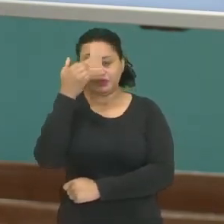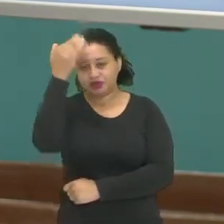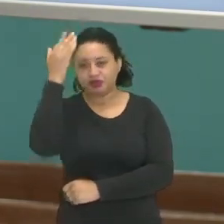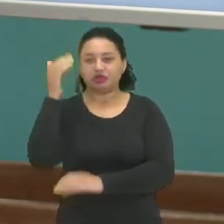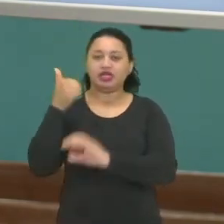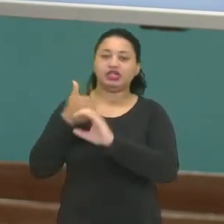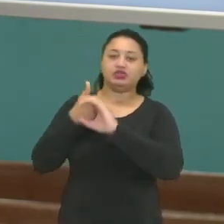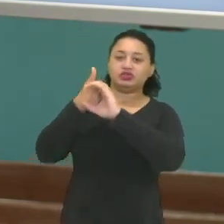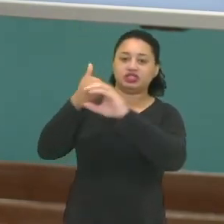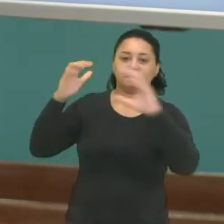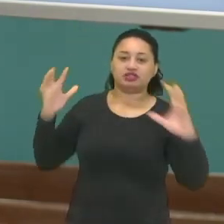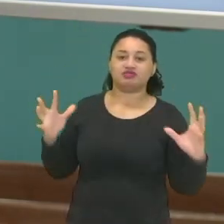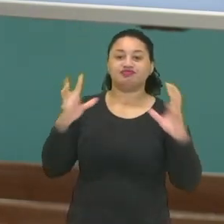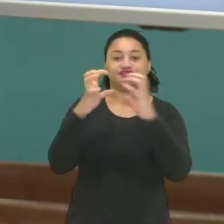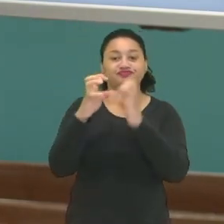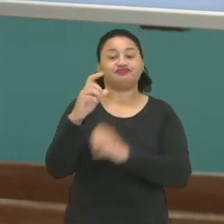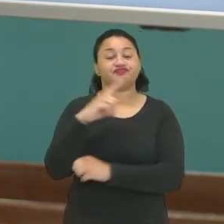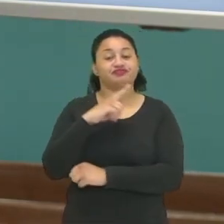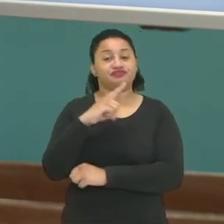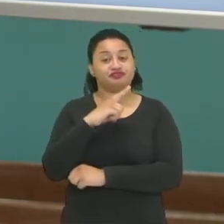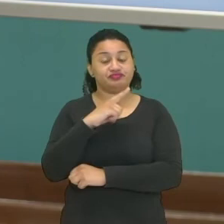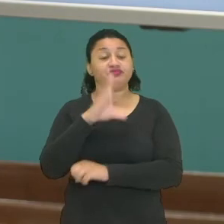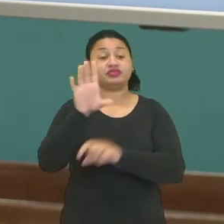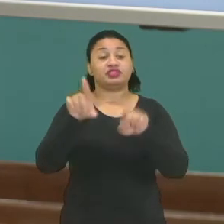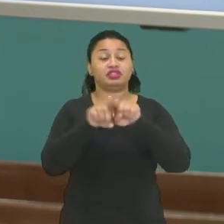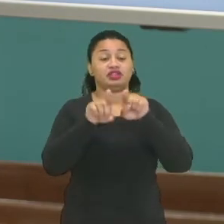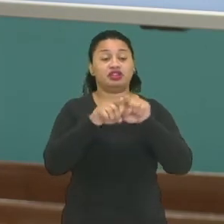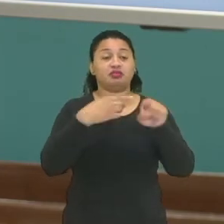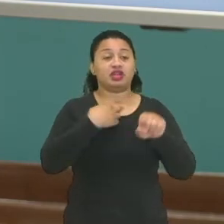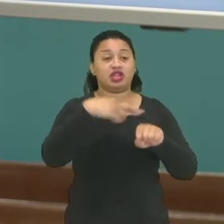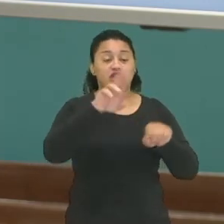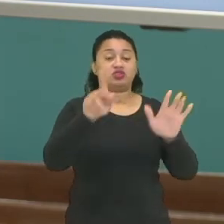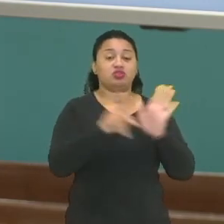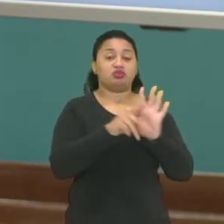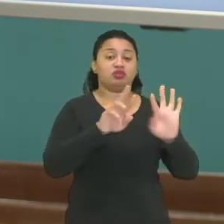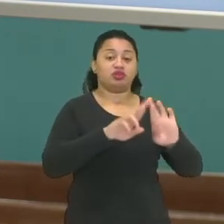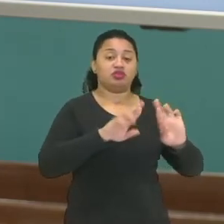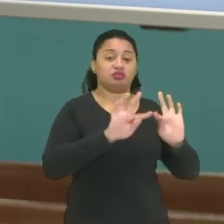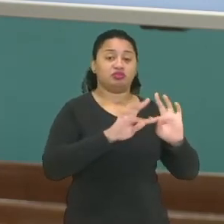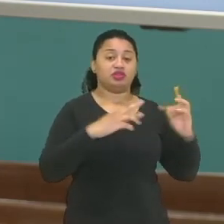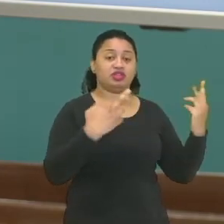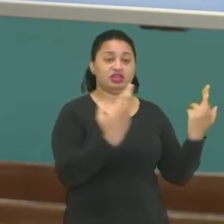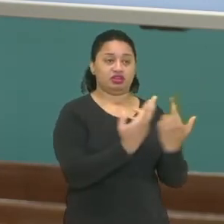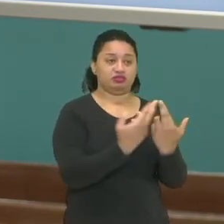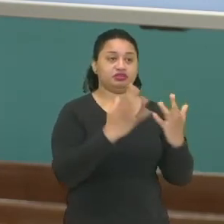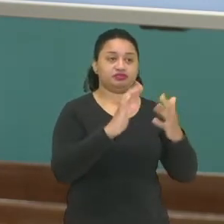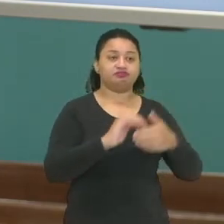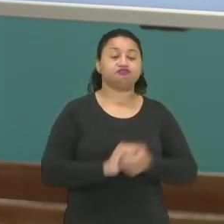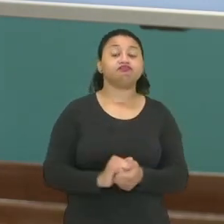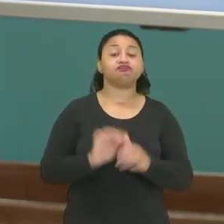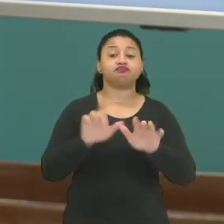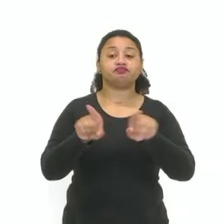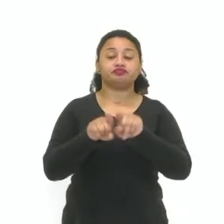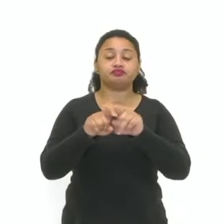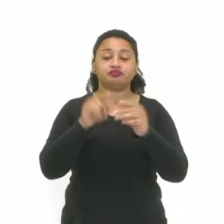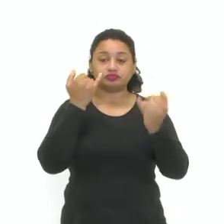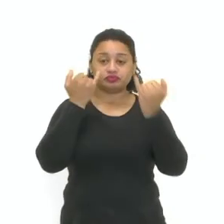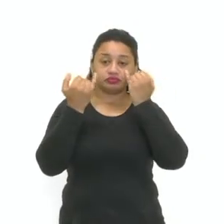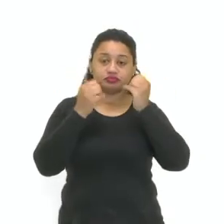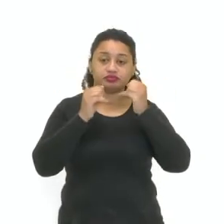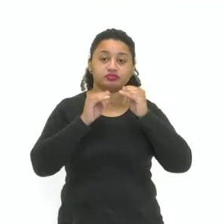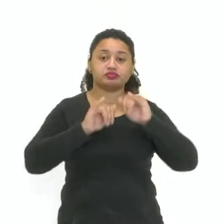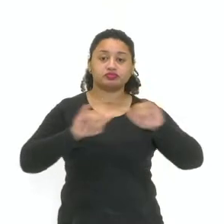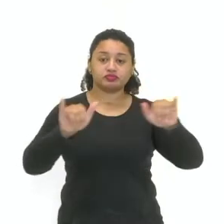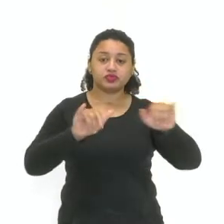São exemplos, então, entre religiões tribais também. Muito bem. Bom, aqui tem uma informação aqui, ó.